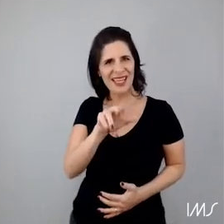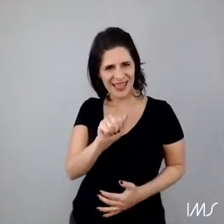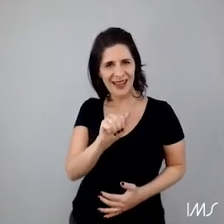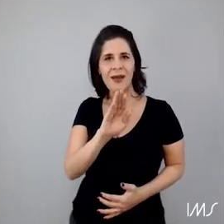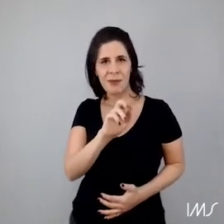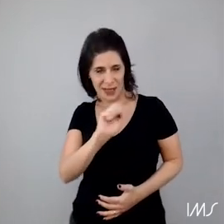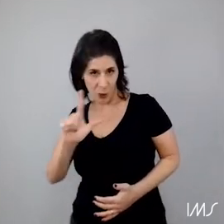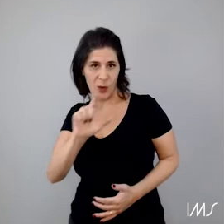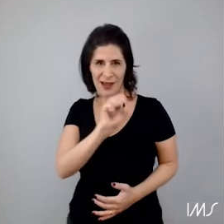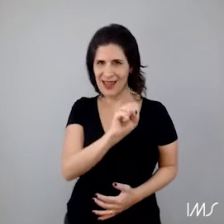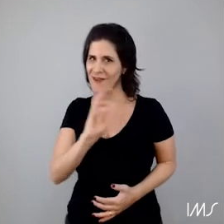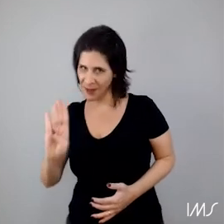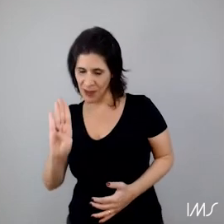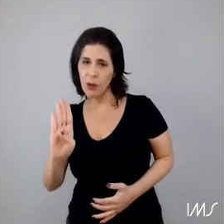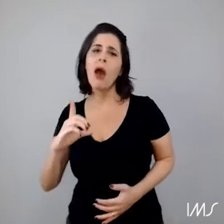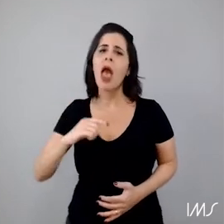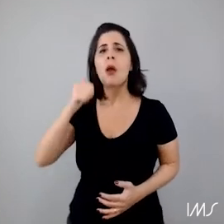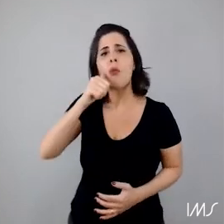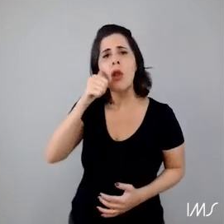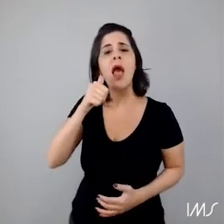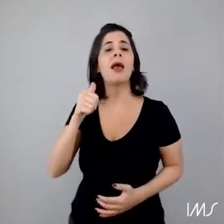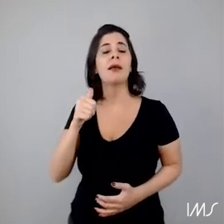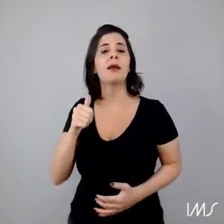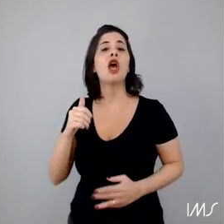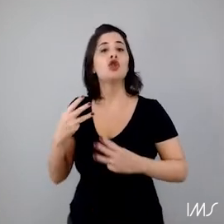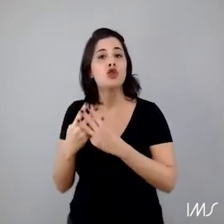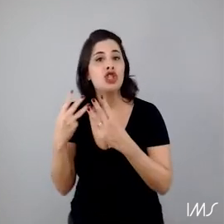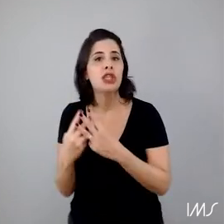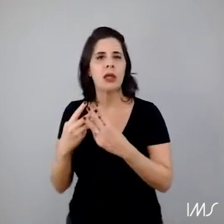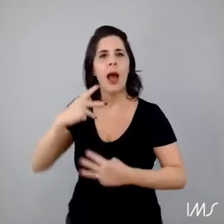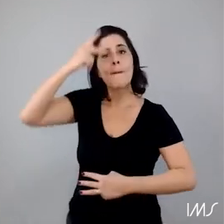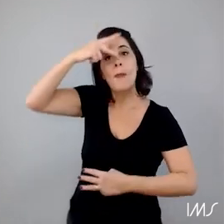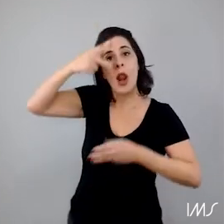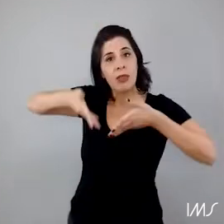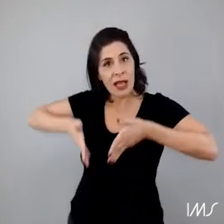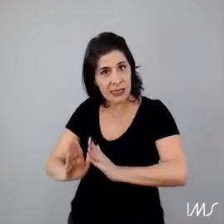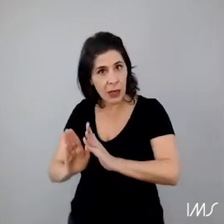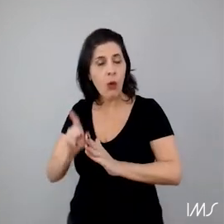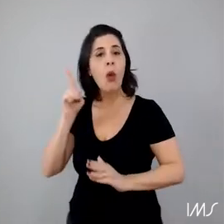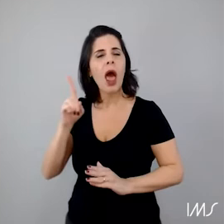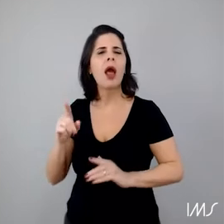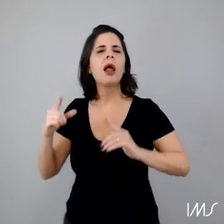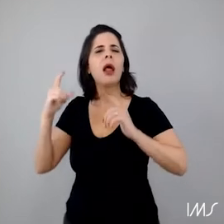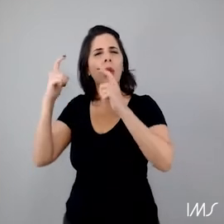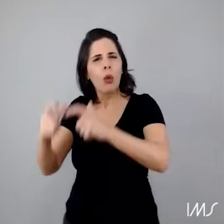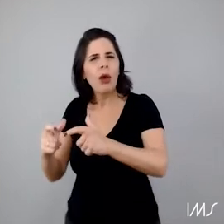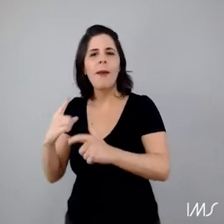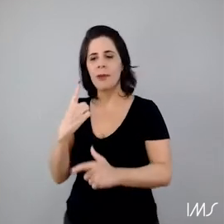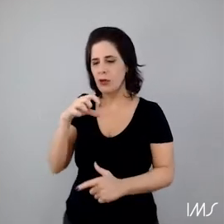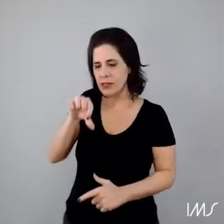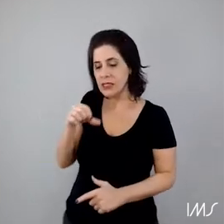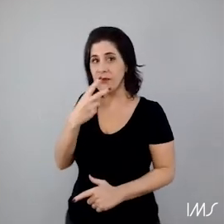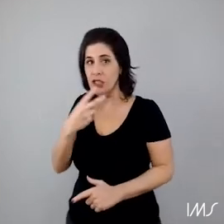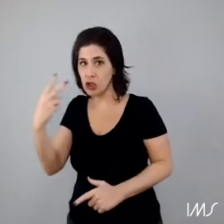polonesa, nascida em 1922, sobrevivente do Holocausto em seu país e que emigrou para o Brasil como química